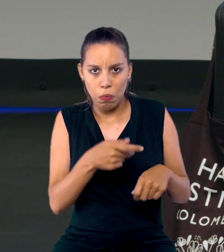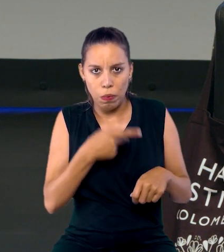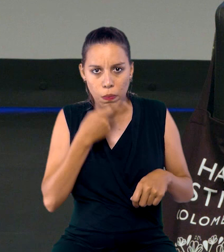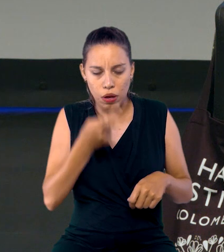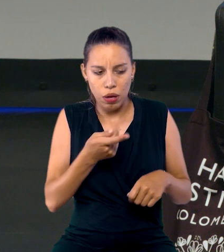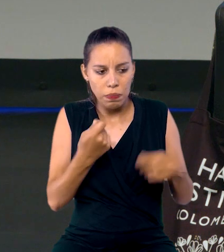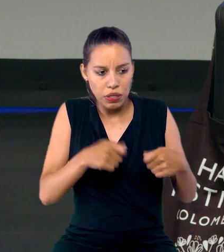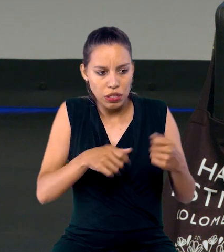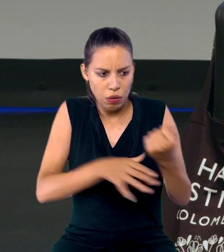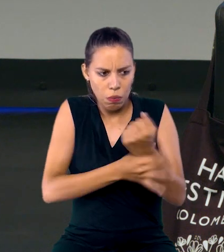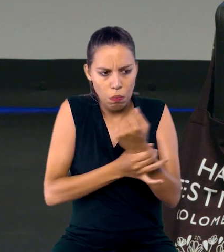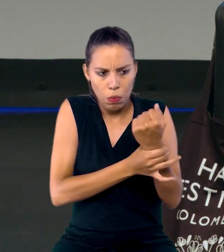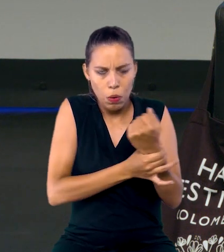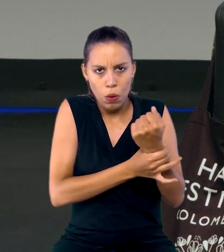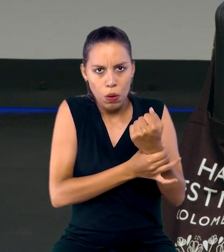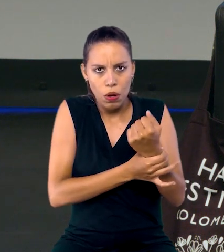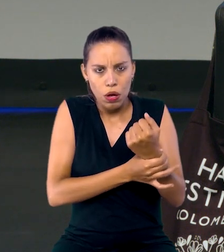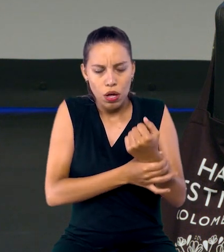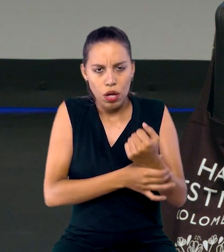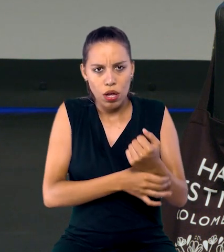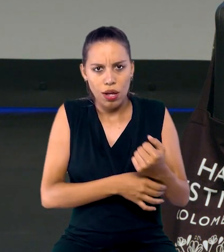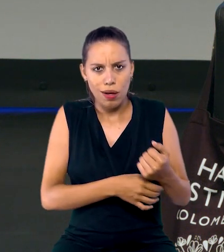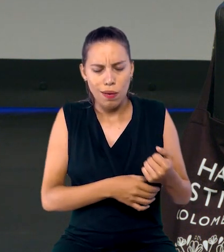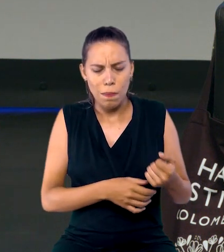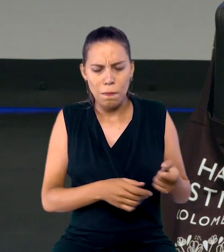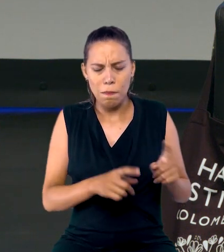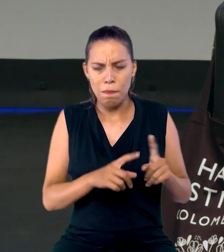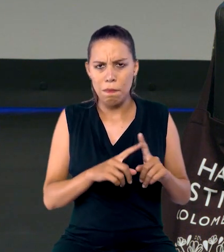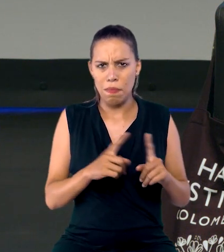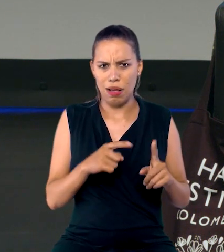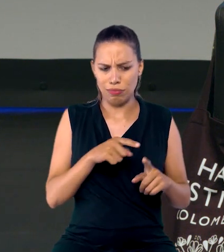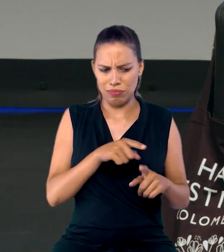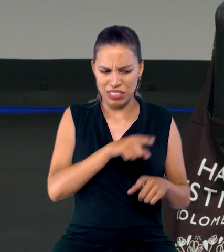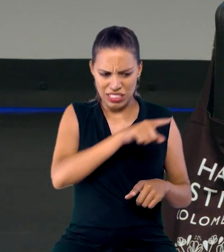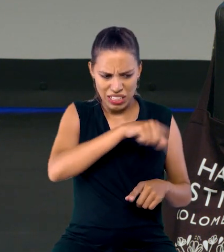né, devem ser controlados. Então, é muito inspirador te ouvir